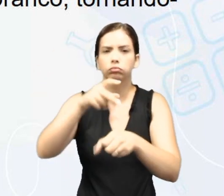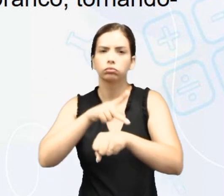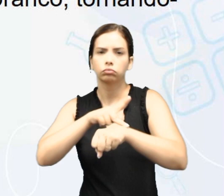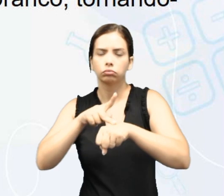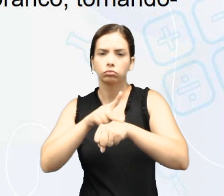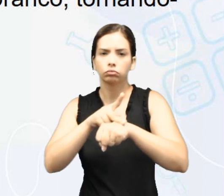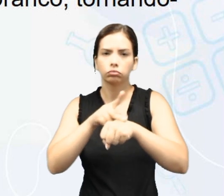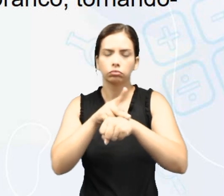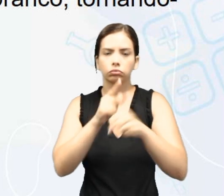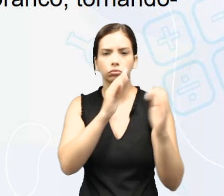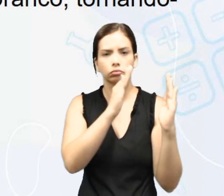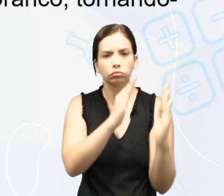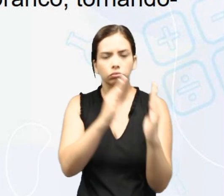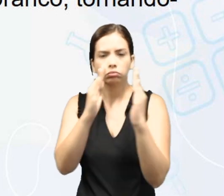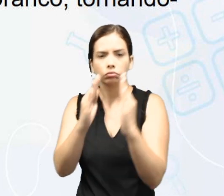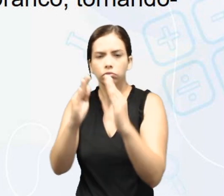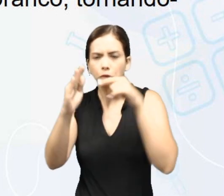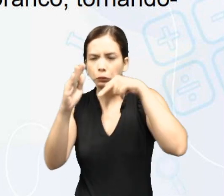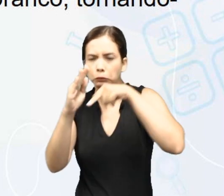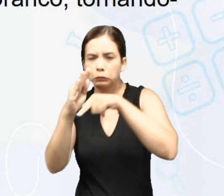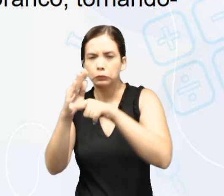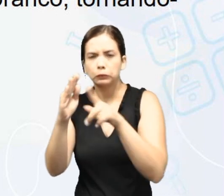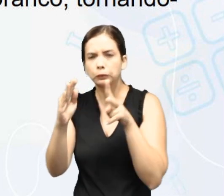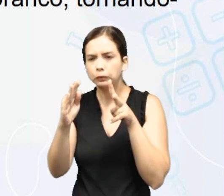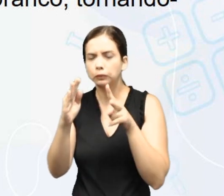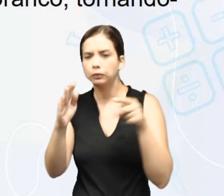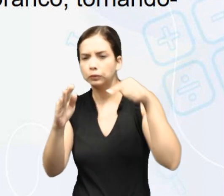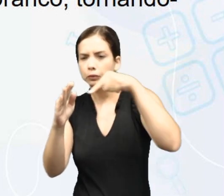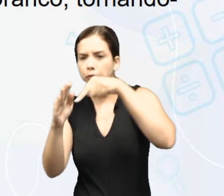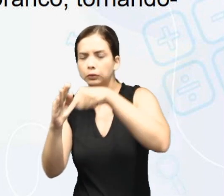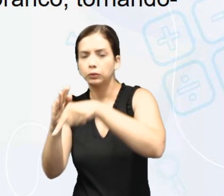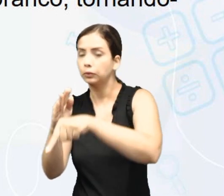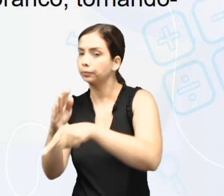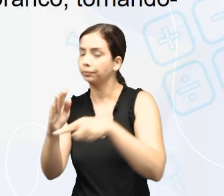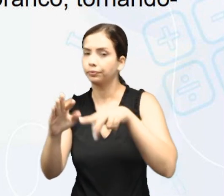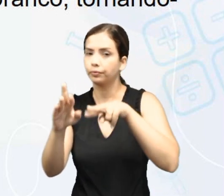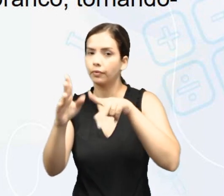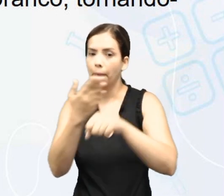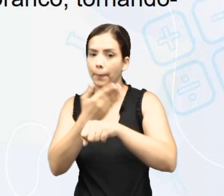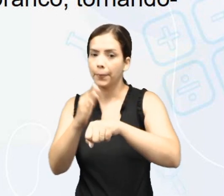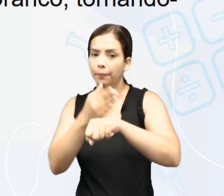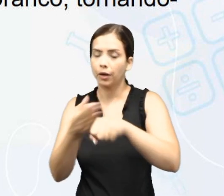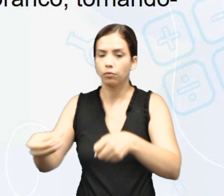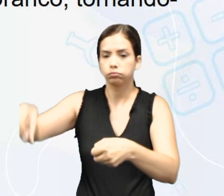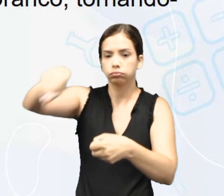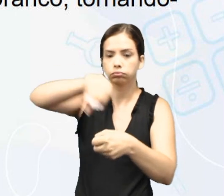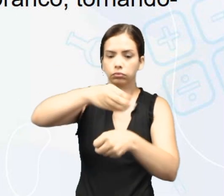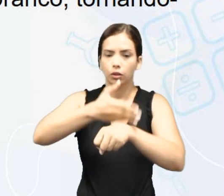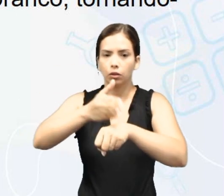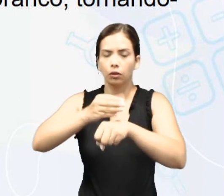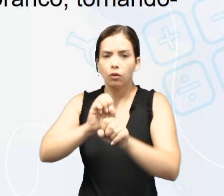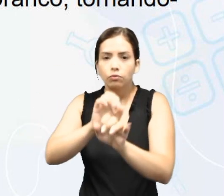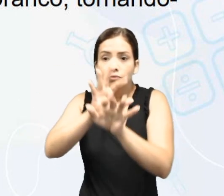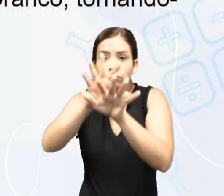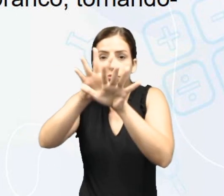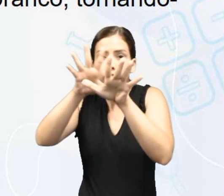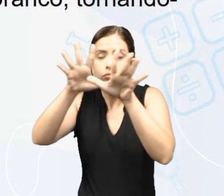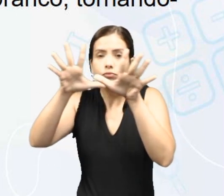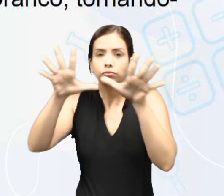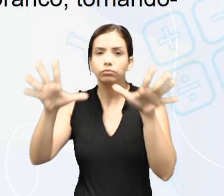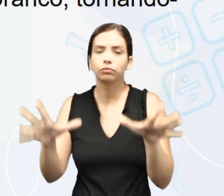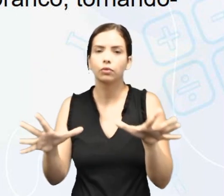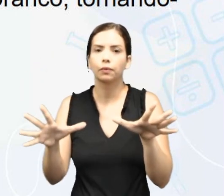escala de intensidade é quando misturada com a cor branco, né, tornando-se a cor mais clara. Se você, por exemplo, pegar o